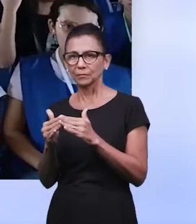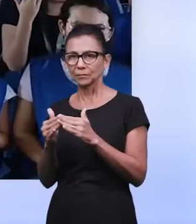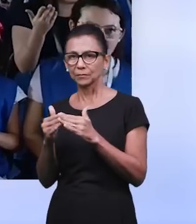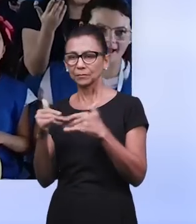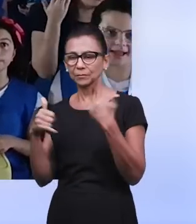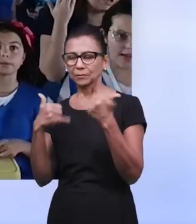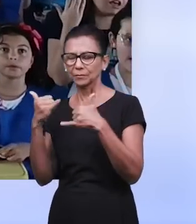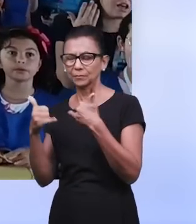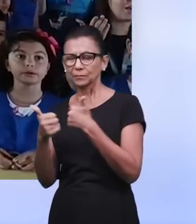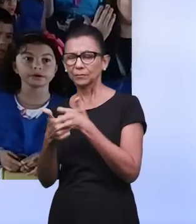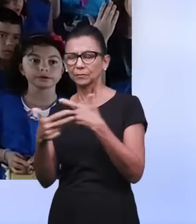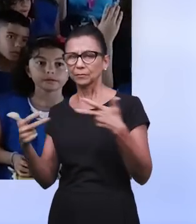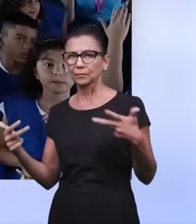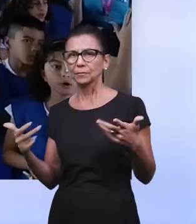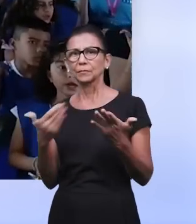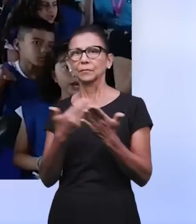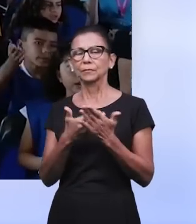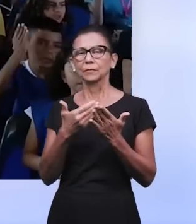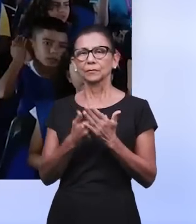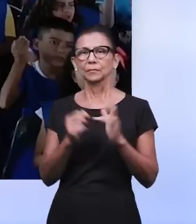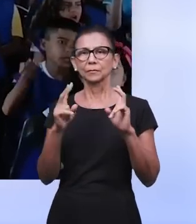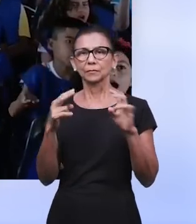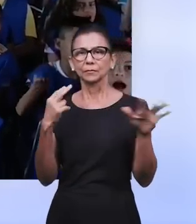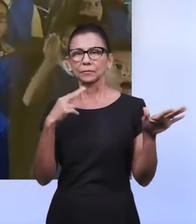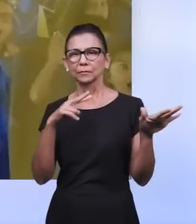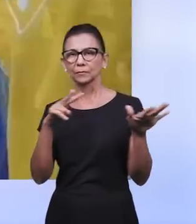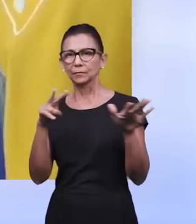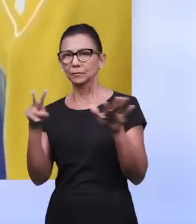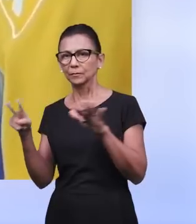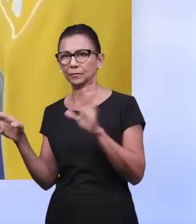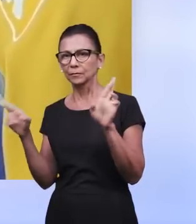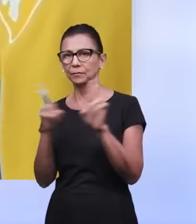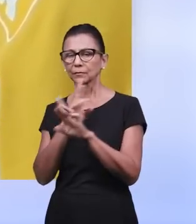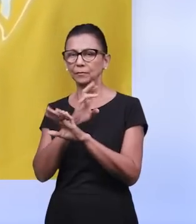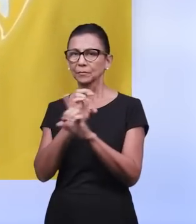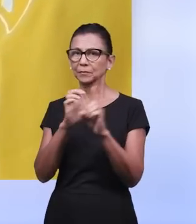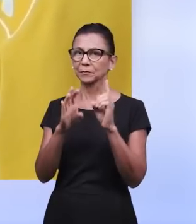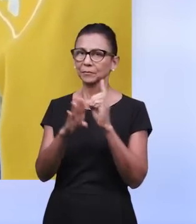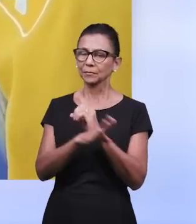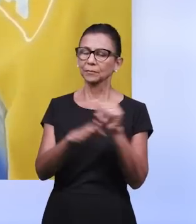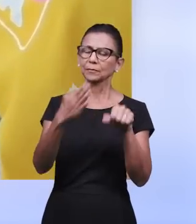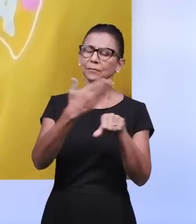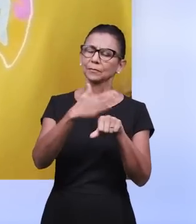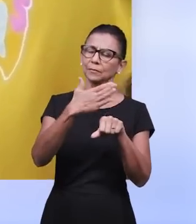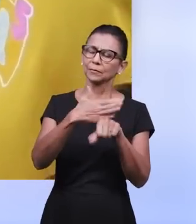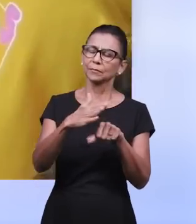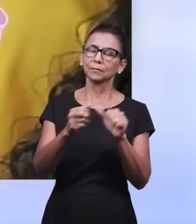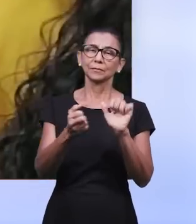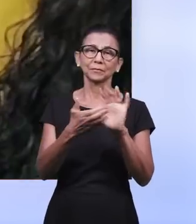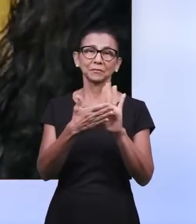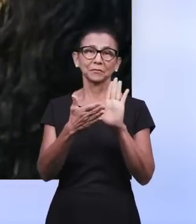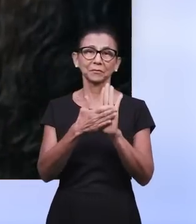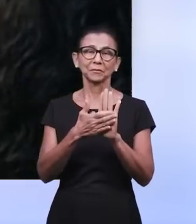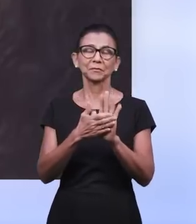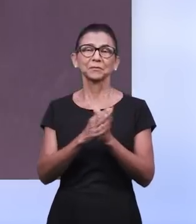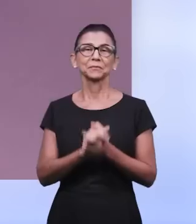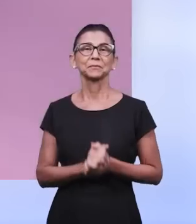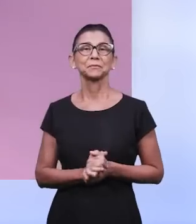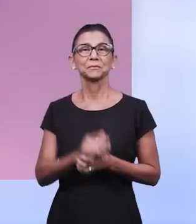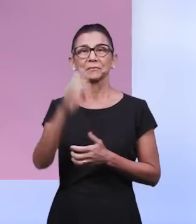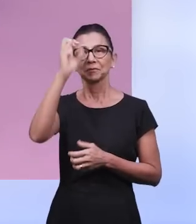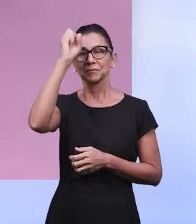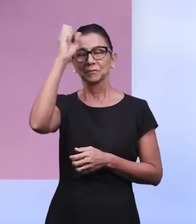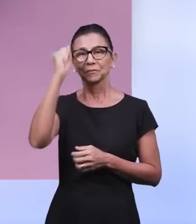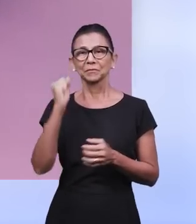essas classes. Eles tiveram também aulas sobre o tema da semana da Escola Bíblica Dominical, ensaiaram e tocaram louvores e ainda